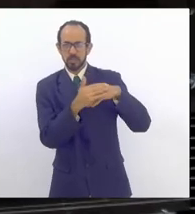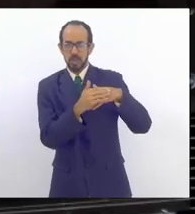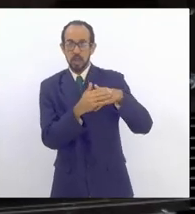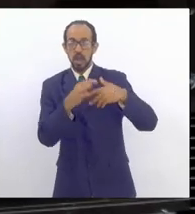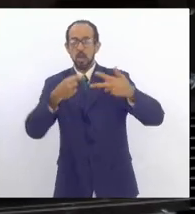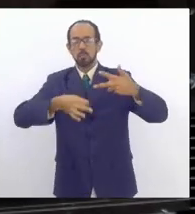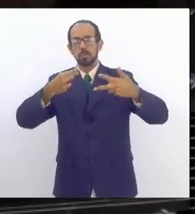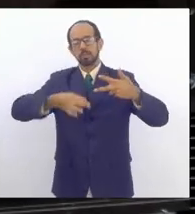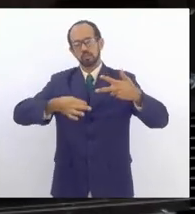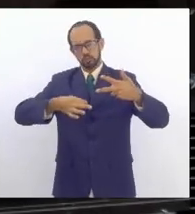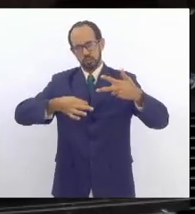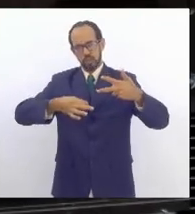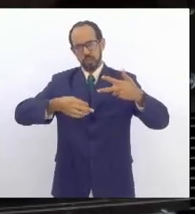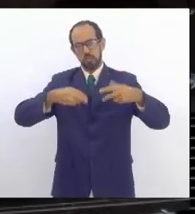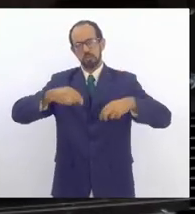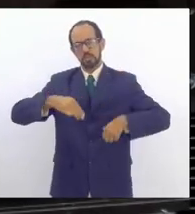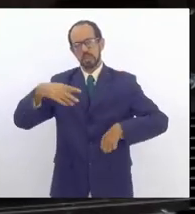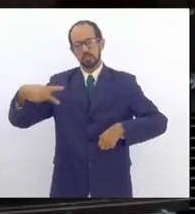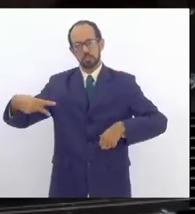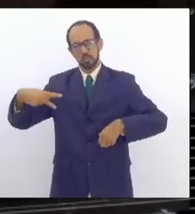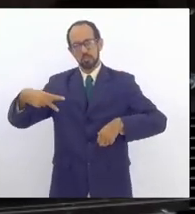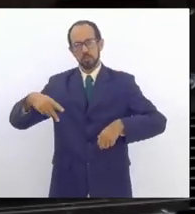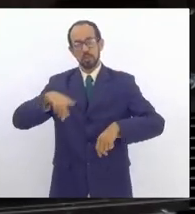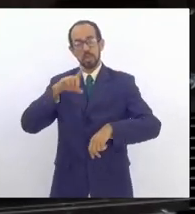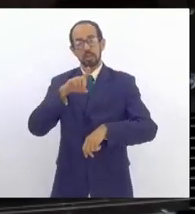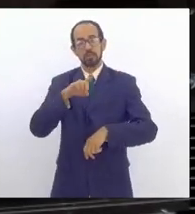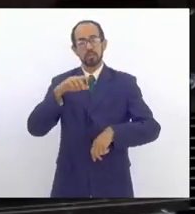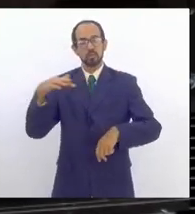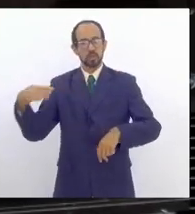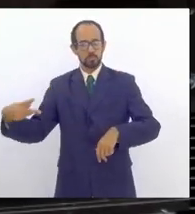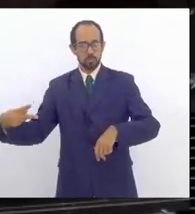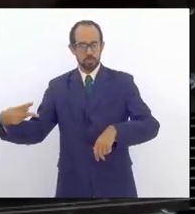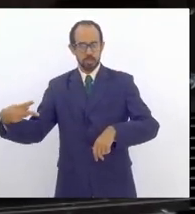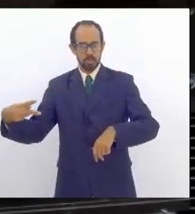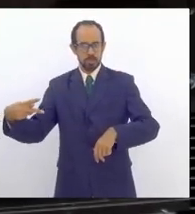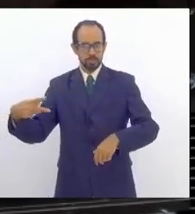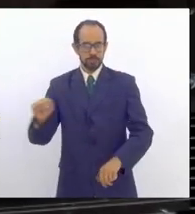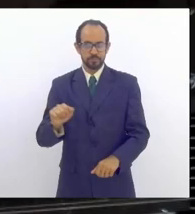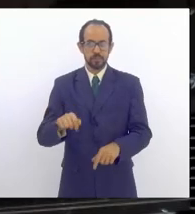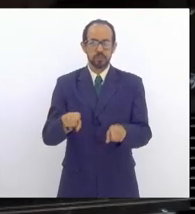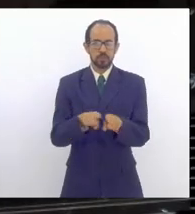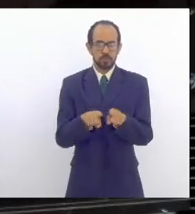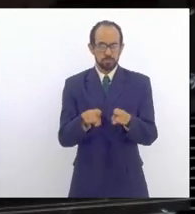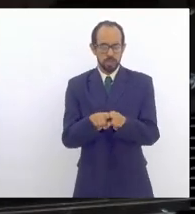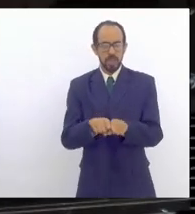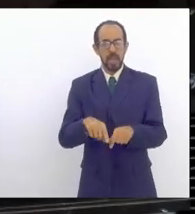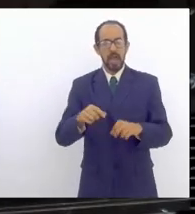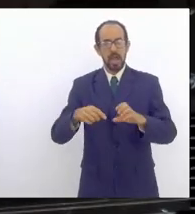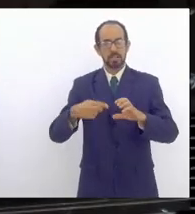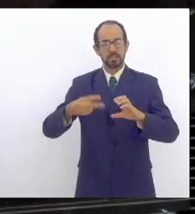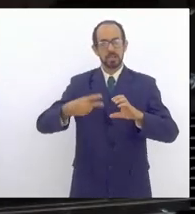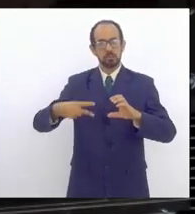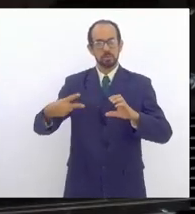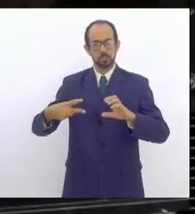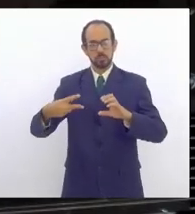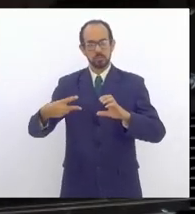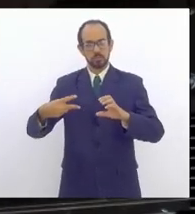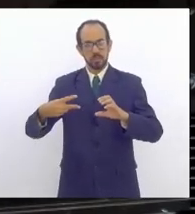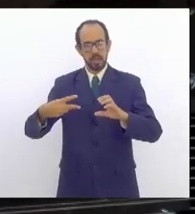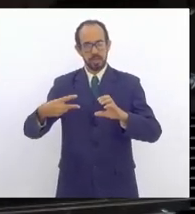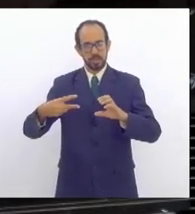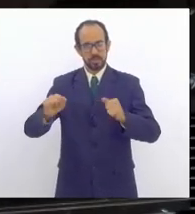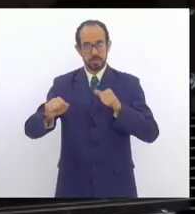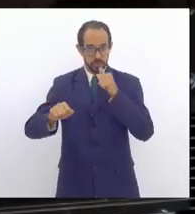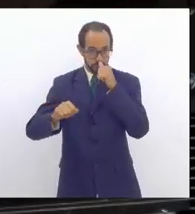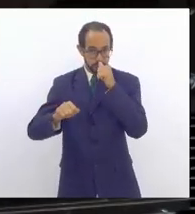ao Ministério Público e à Defensoria, também às câmaras municipais e às prefeituras, que se uniram